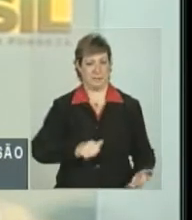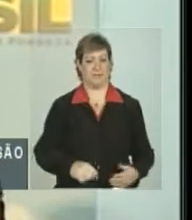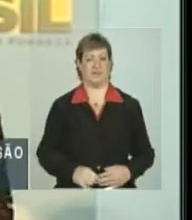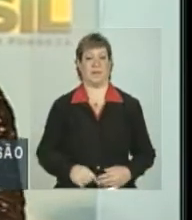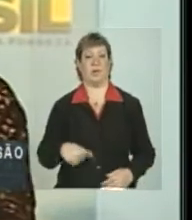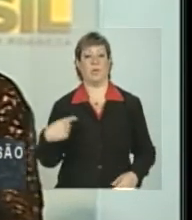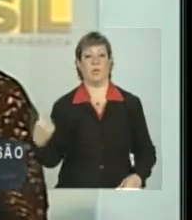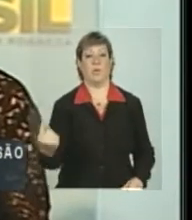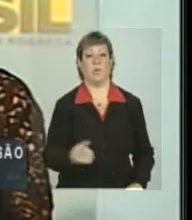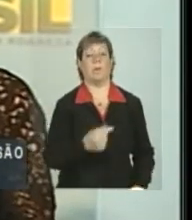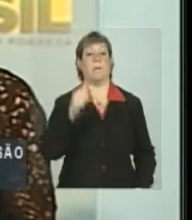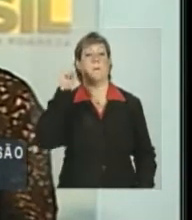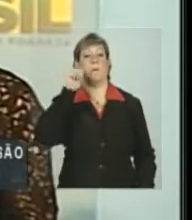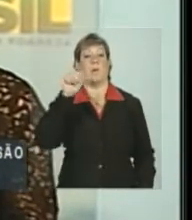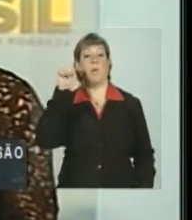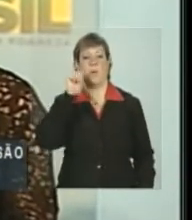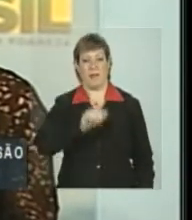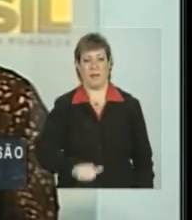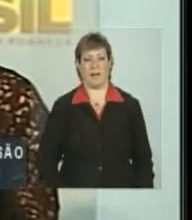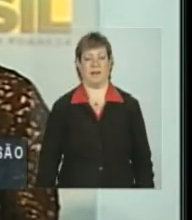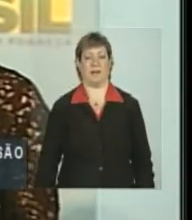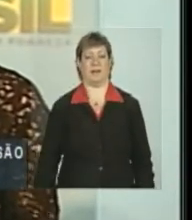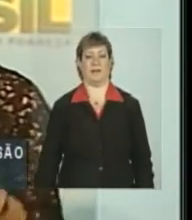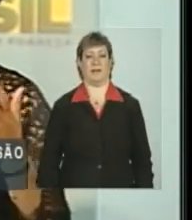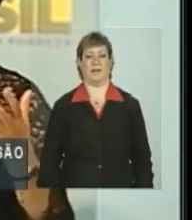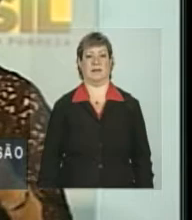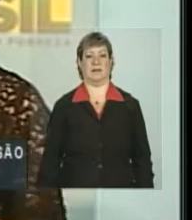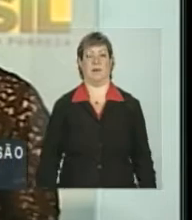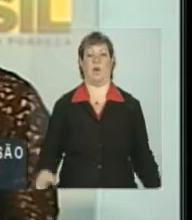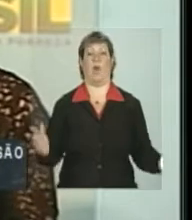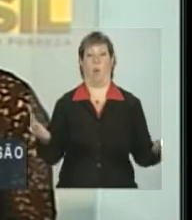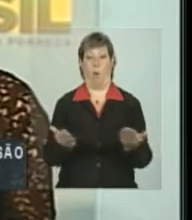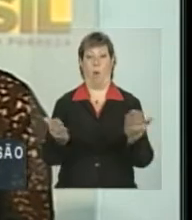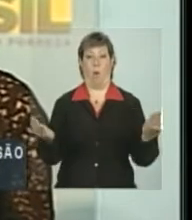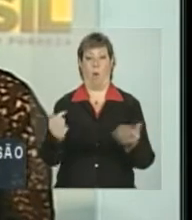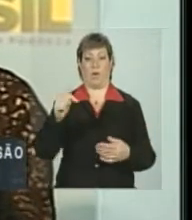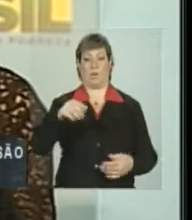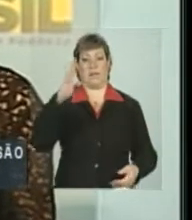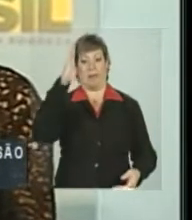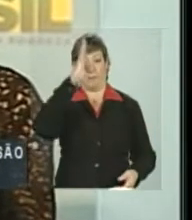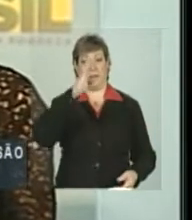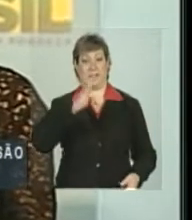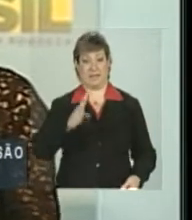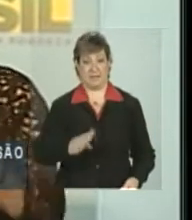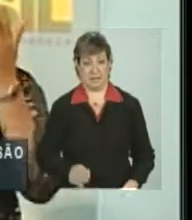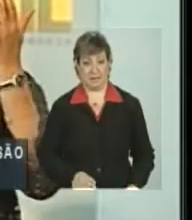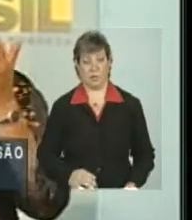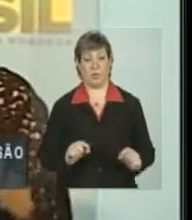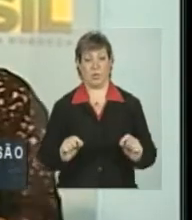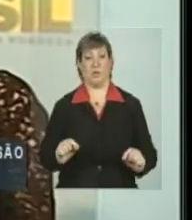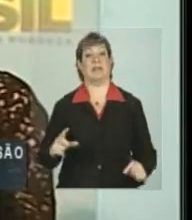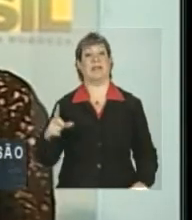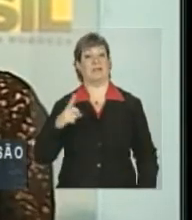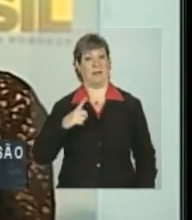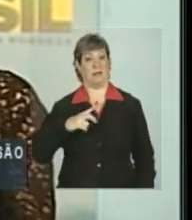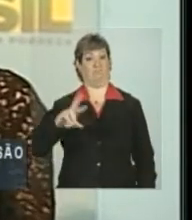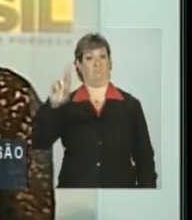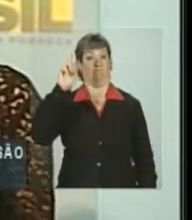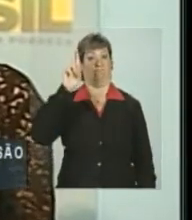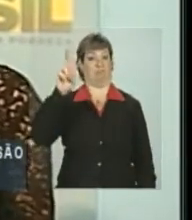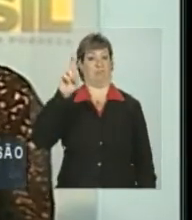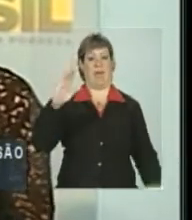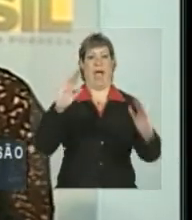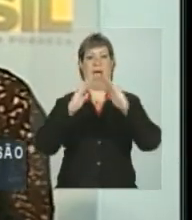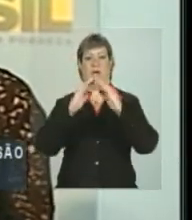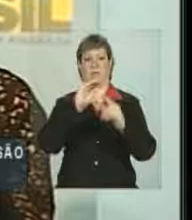Das mulheres que, hoje no Brasil, respondem e são chefes